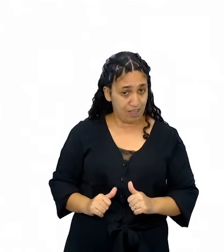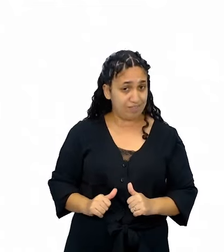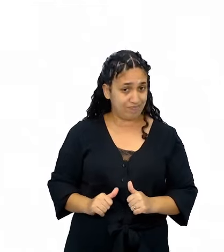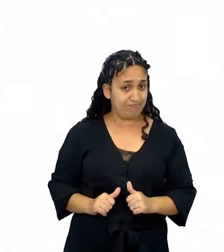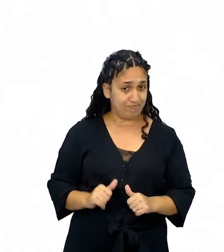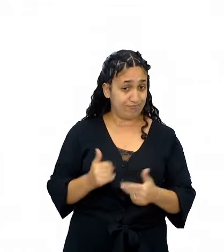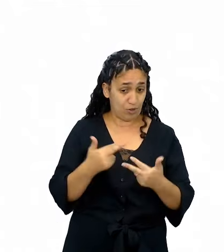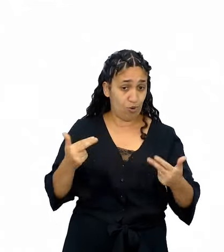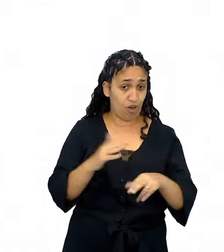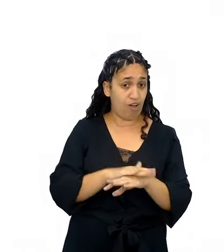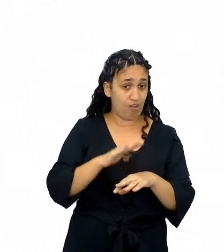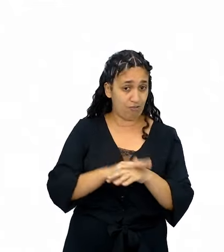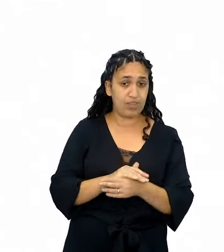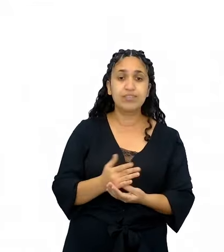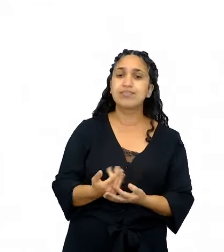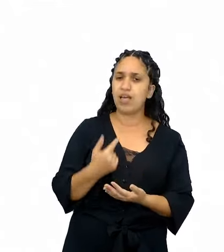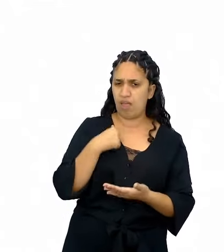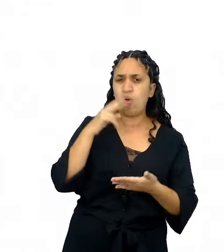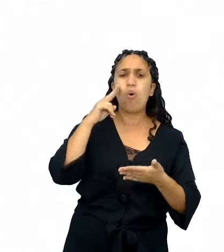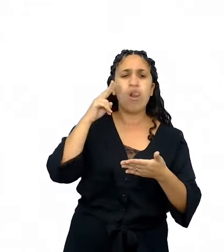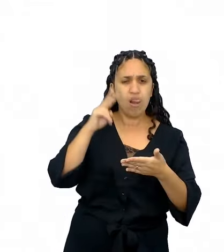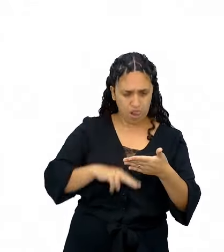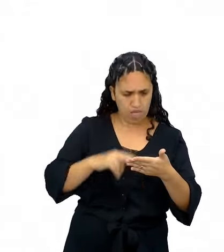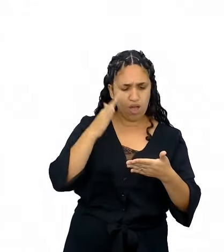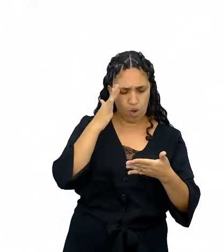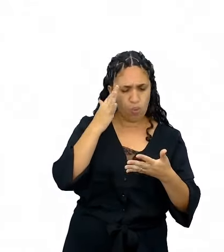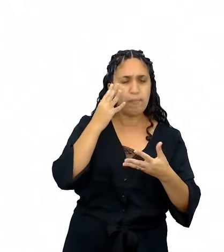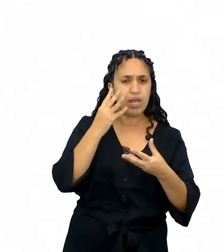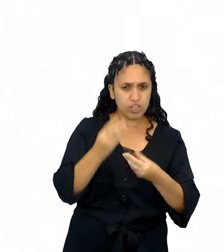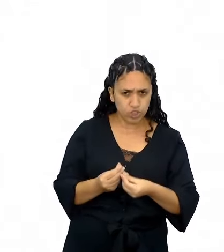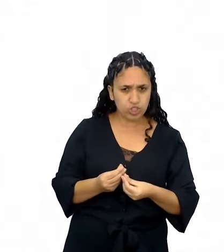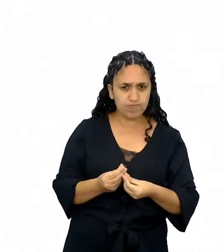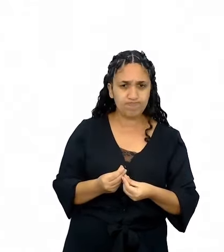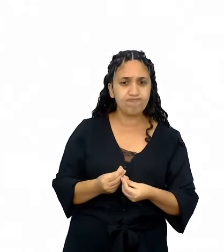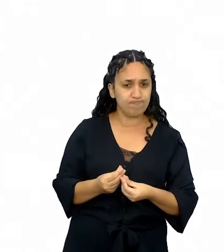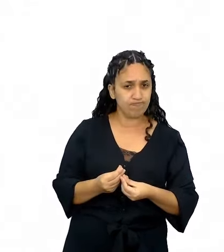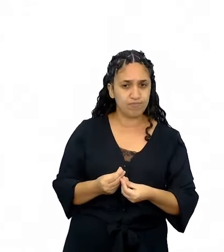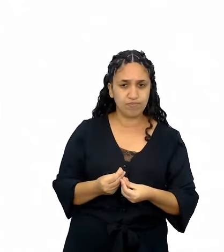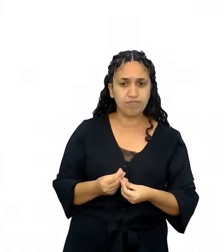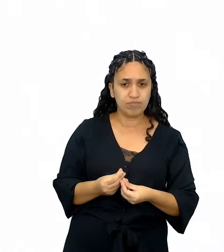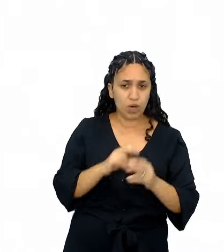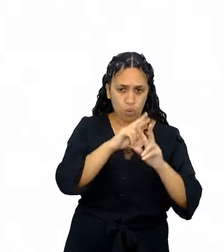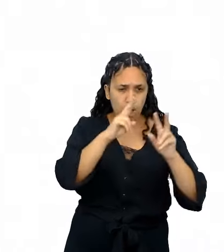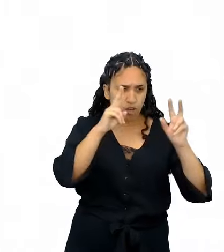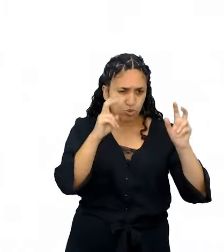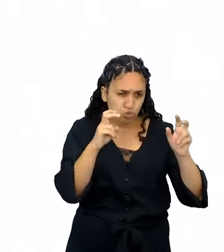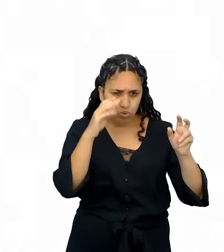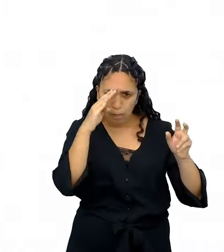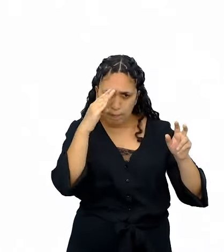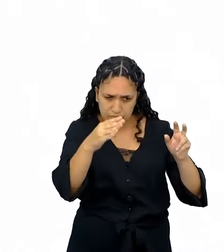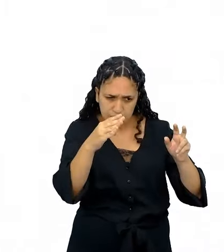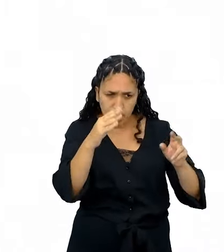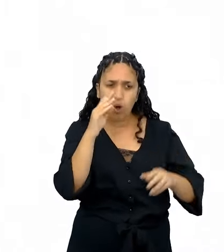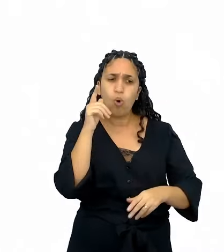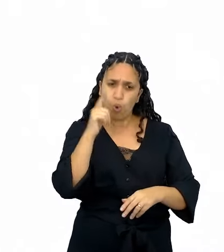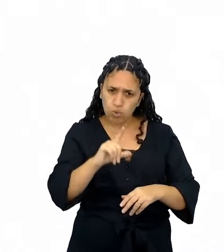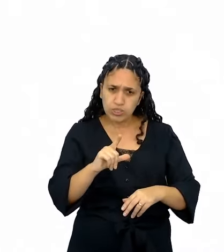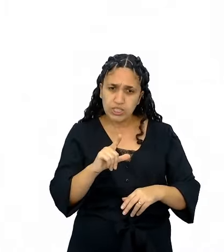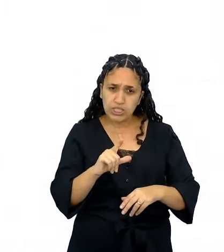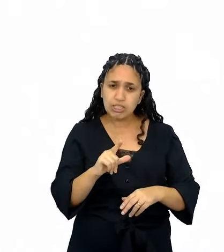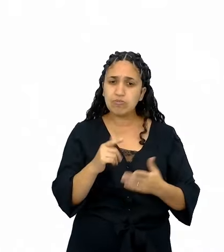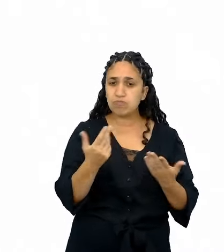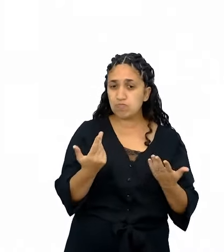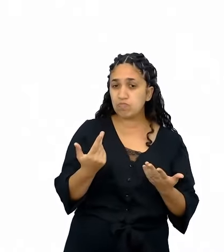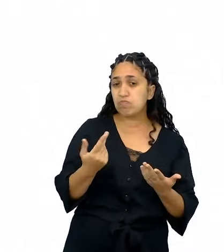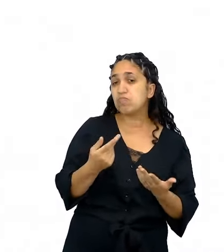central de cada parágrafo, usei minhas próprias palavras para resumir o texto, utilizei a pontuação adequada